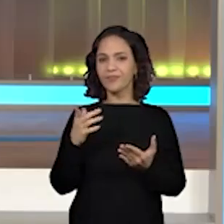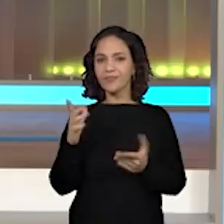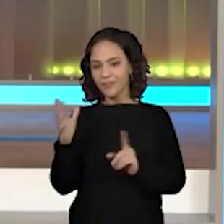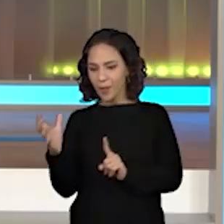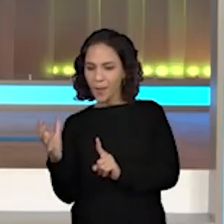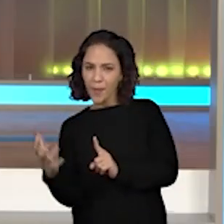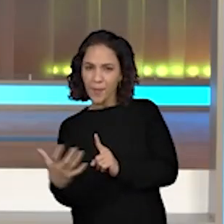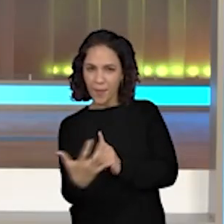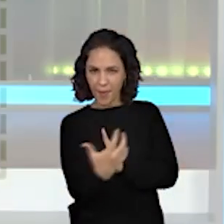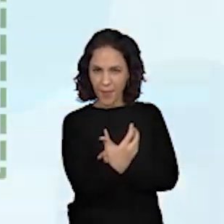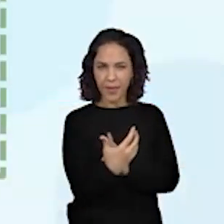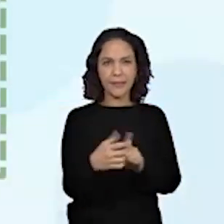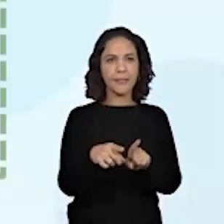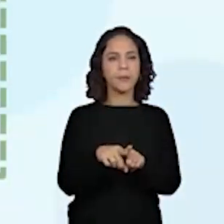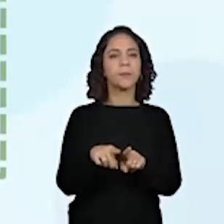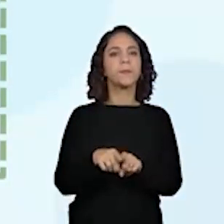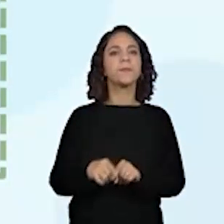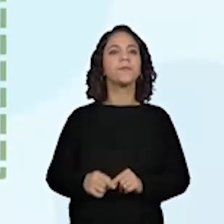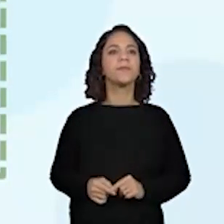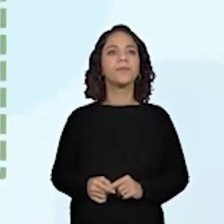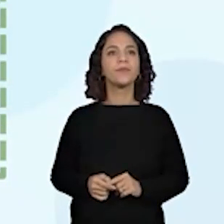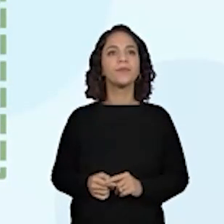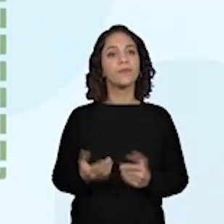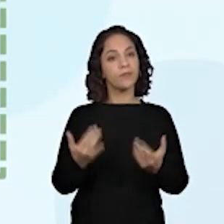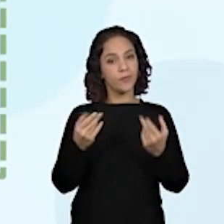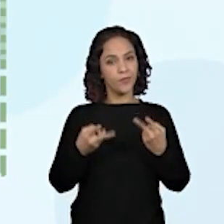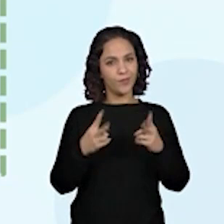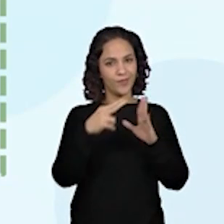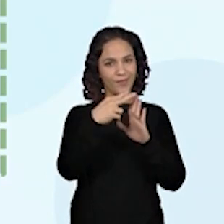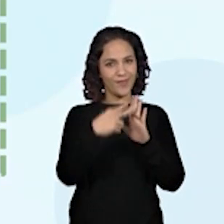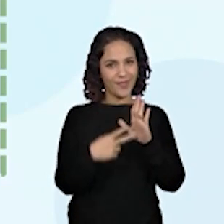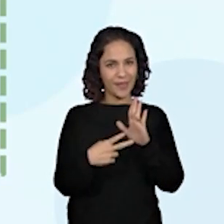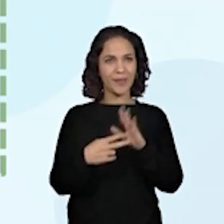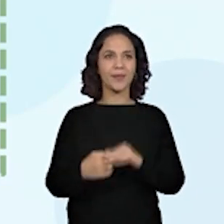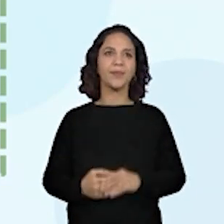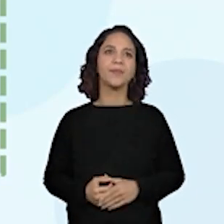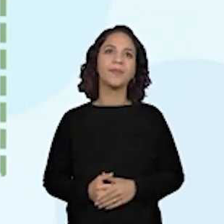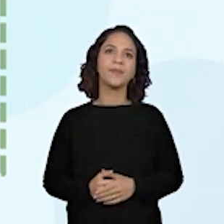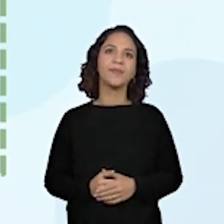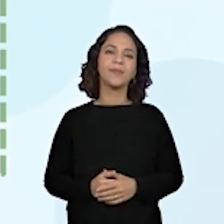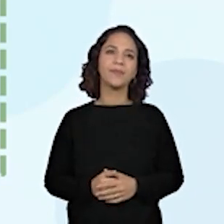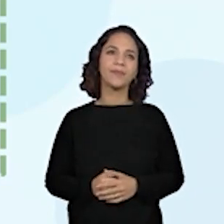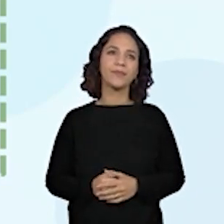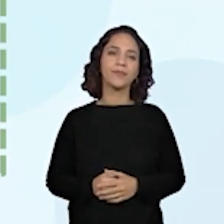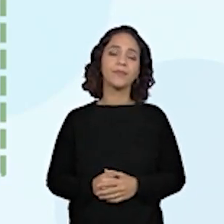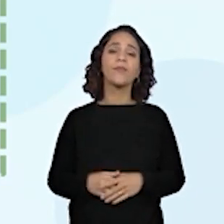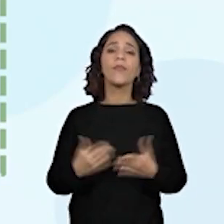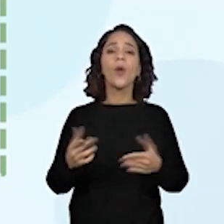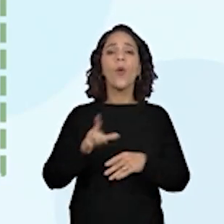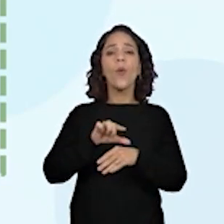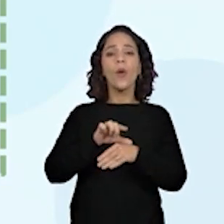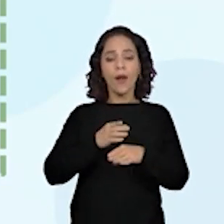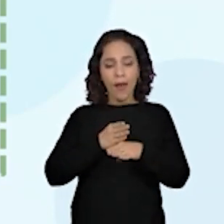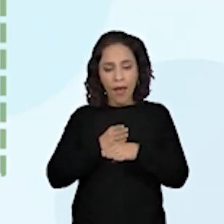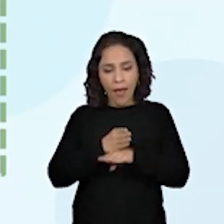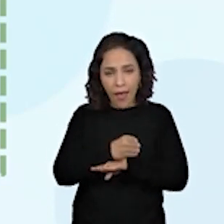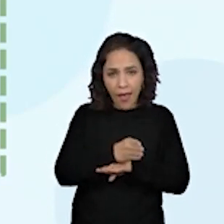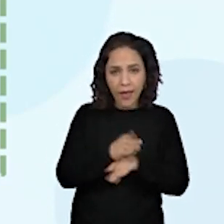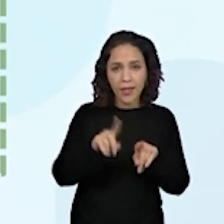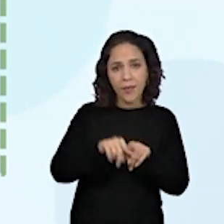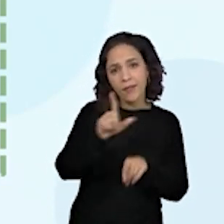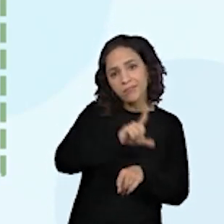segue. Comigo, na leitura do regulamento interno da Escola Aprender. Horário de entrada e saída